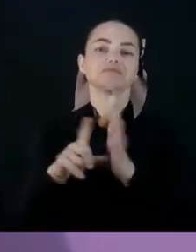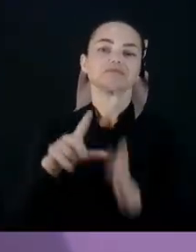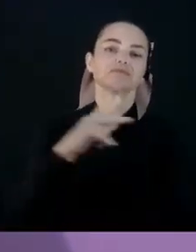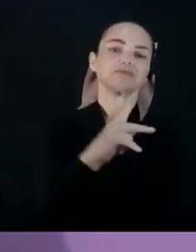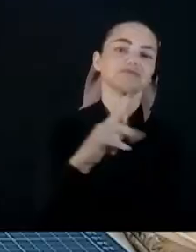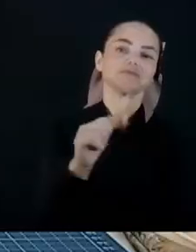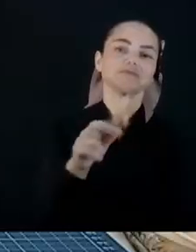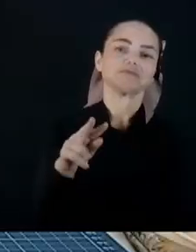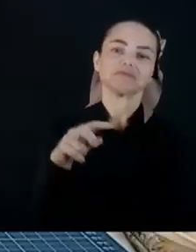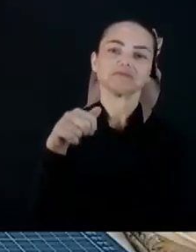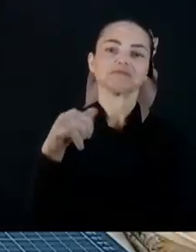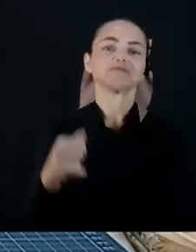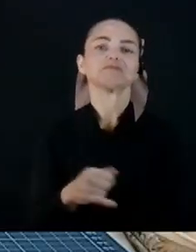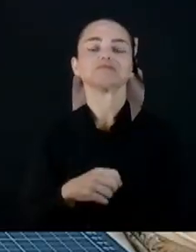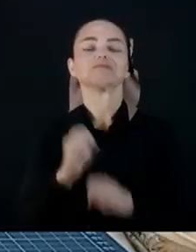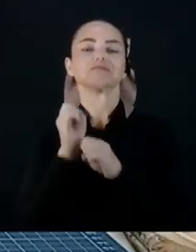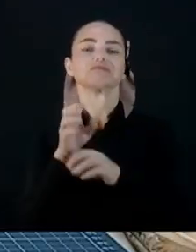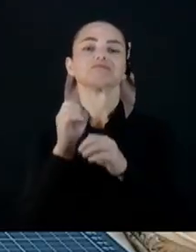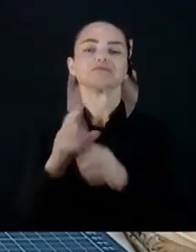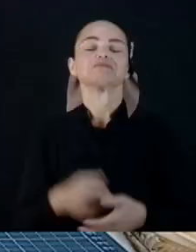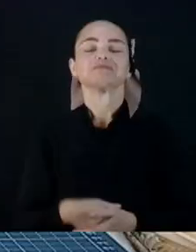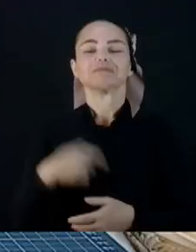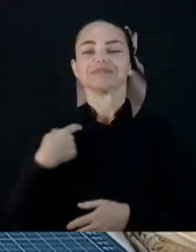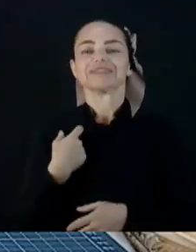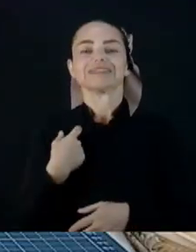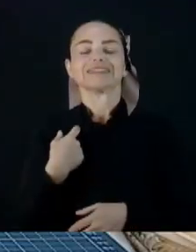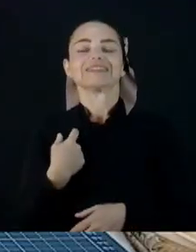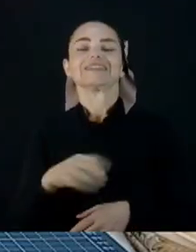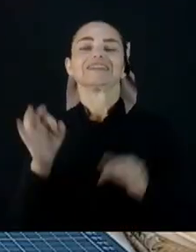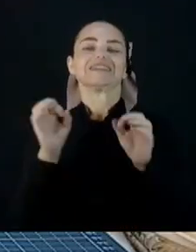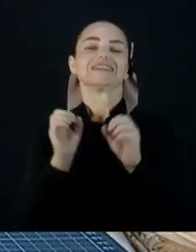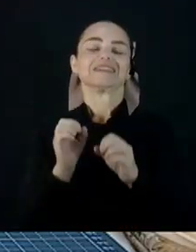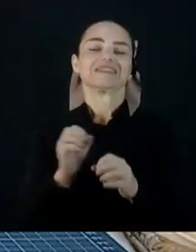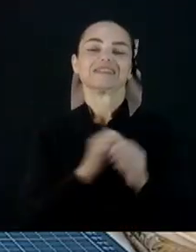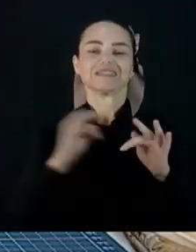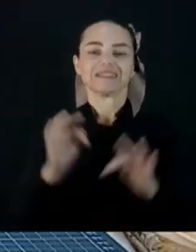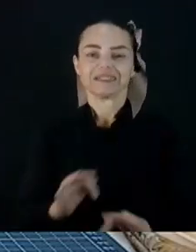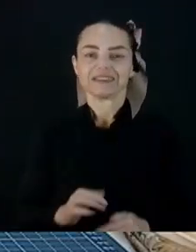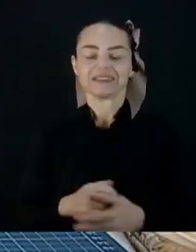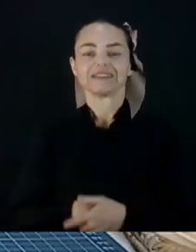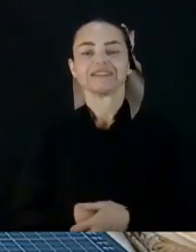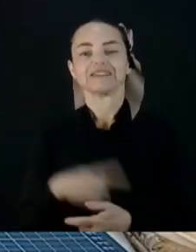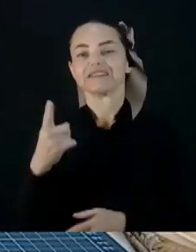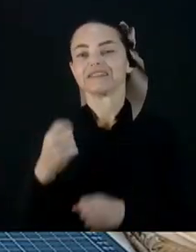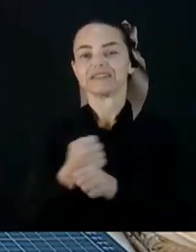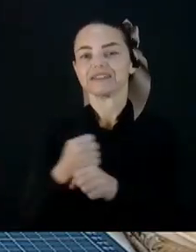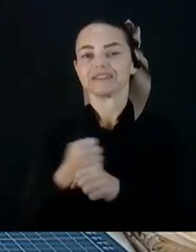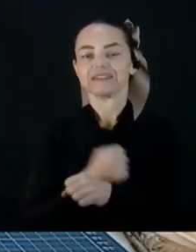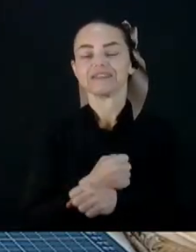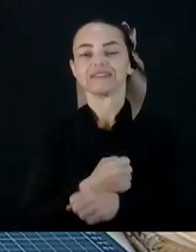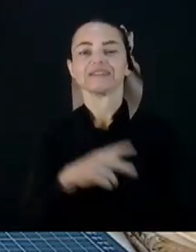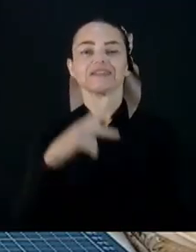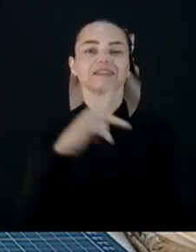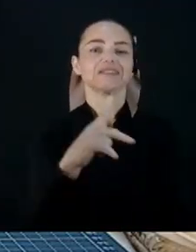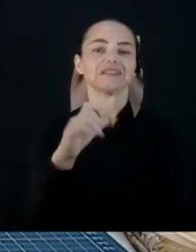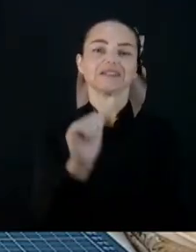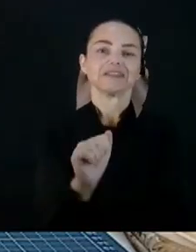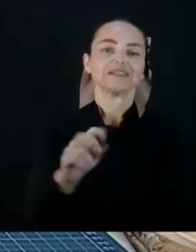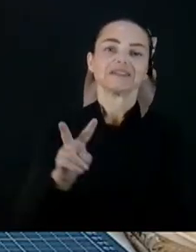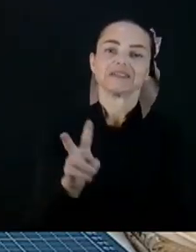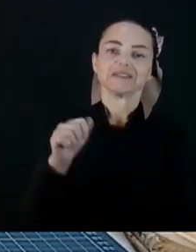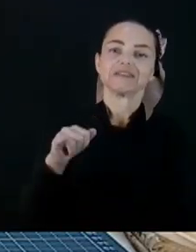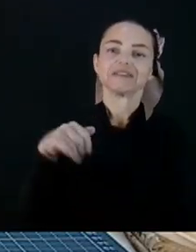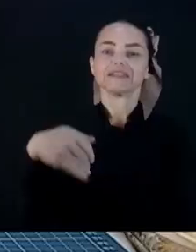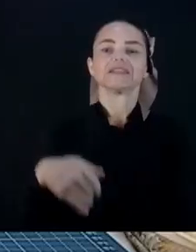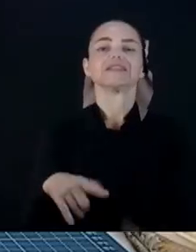loja Pavani e estou muito feliz. Ah, que bacana! E quanto tempo você dá aula? Tem 1 ano já que eu estou na Pavani. Que legal. E a